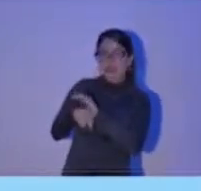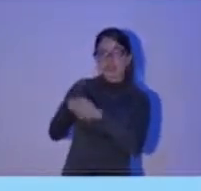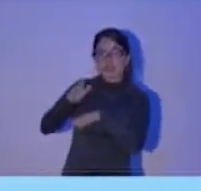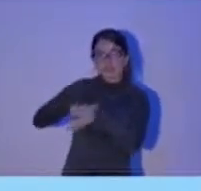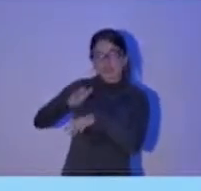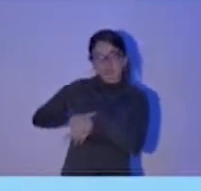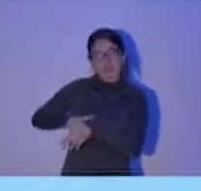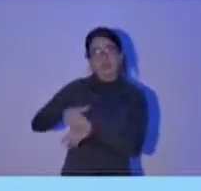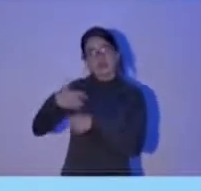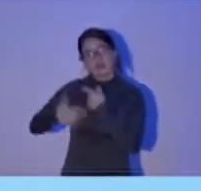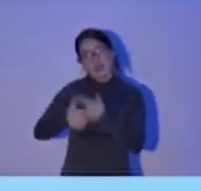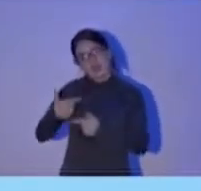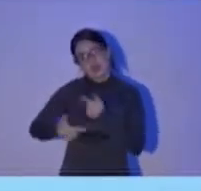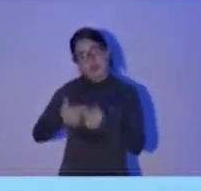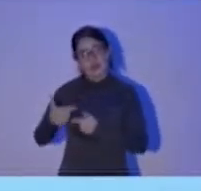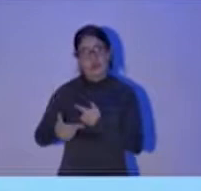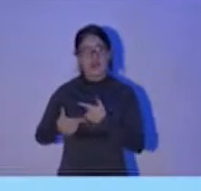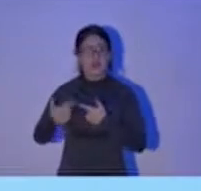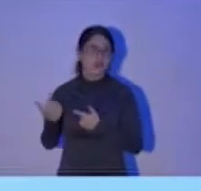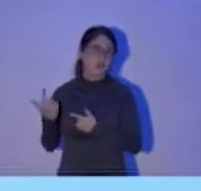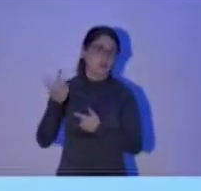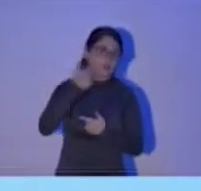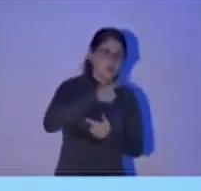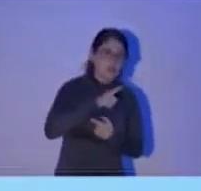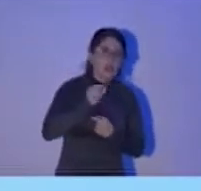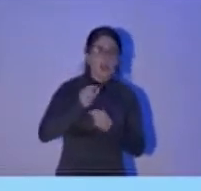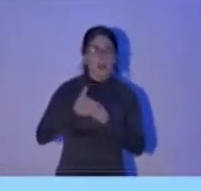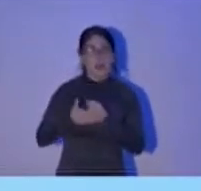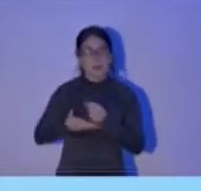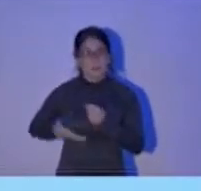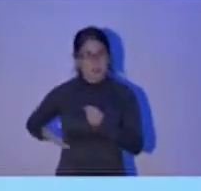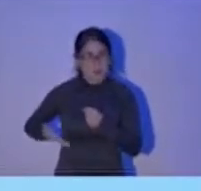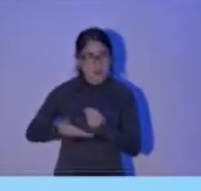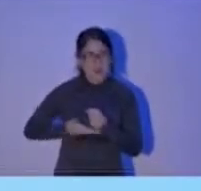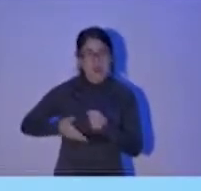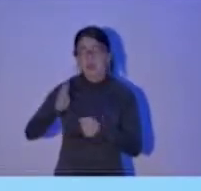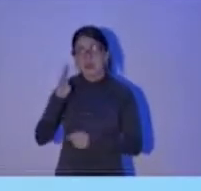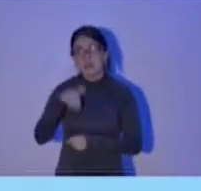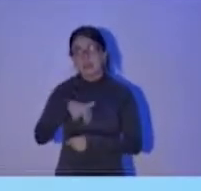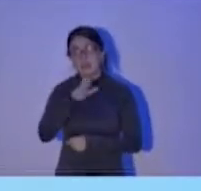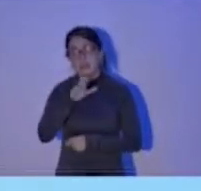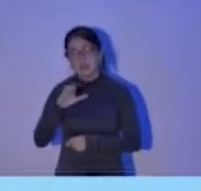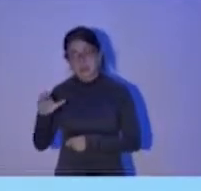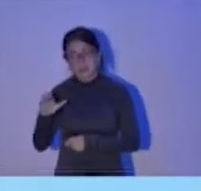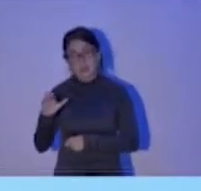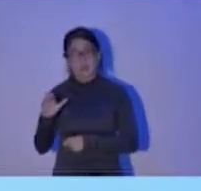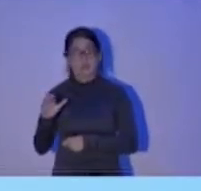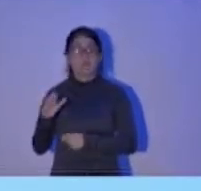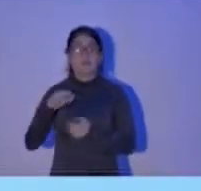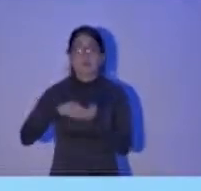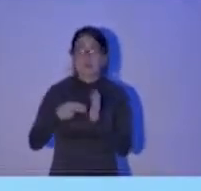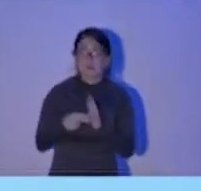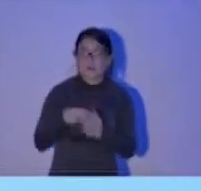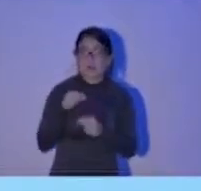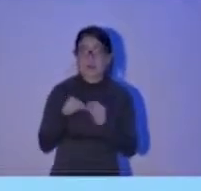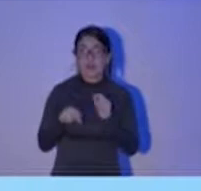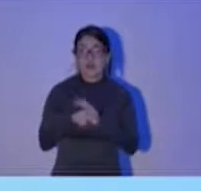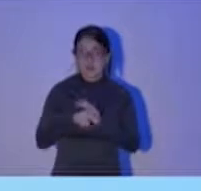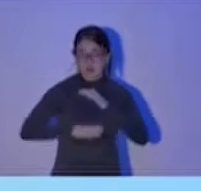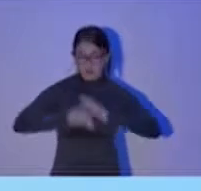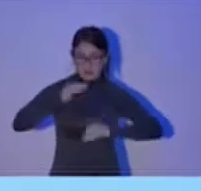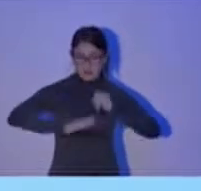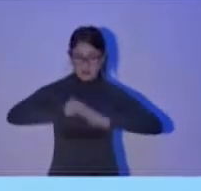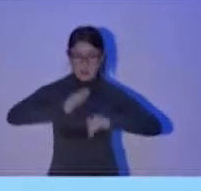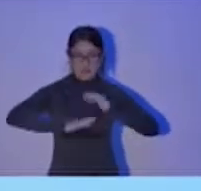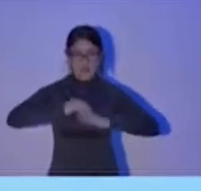trabalhando no trabalho na implementação da base? Eu acho que isso ajuda a dar uma concretude de como essa colaboração se dá na prática, né,